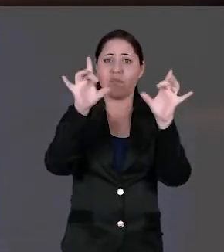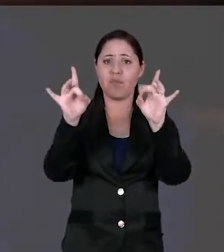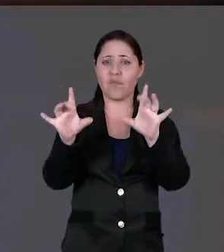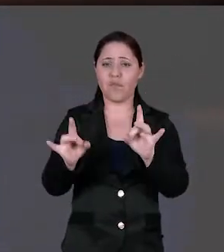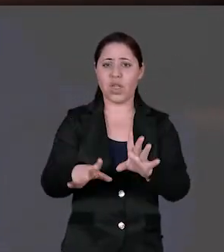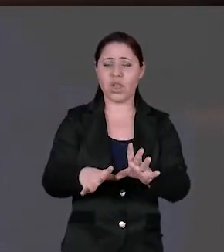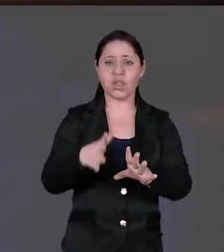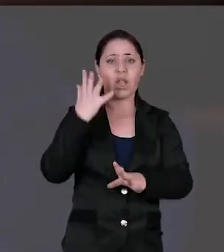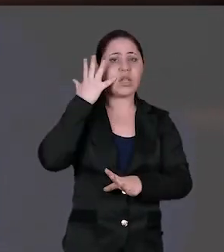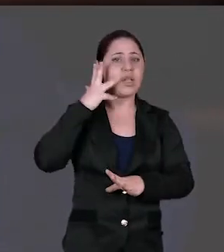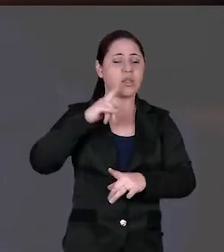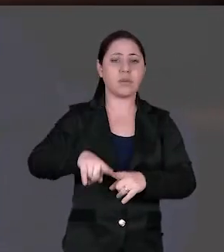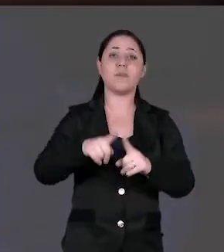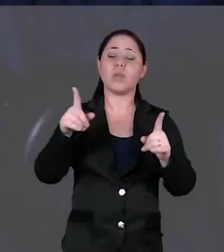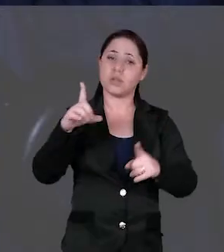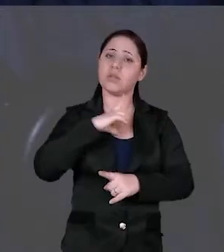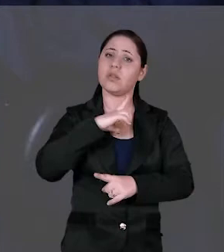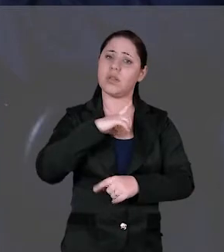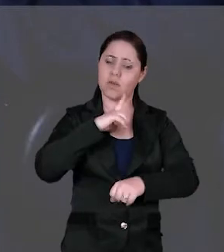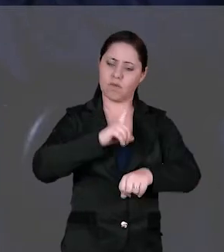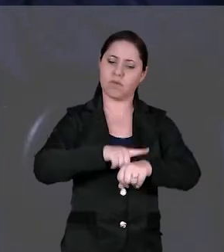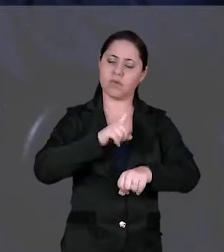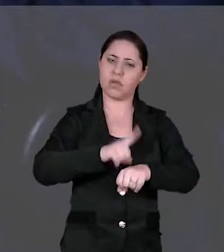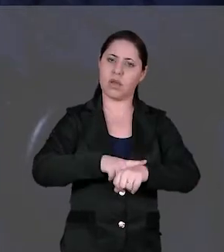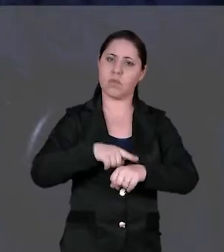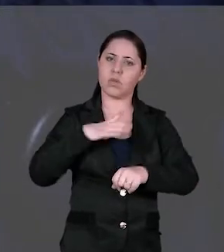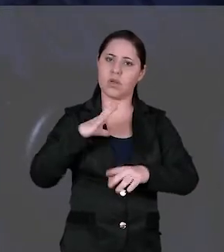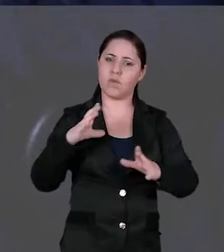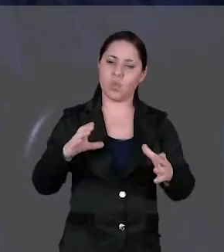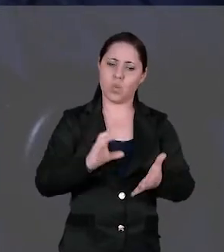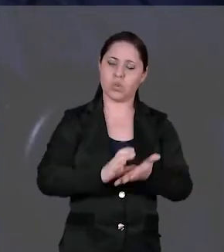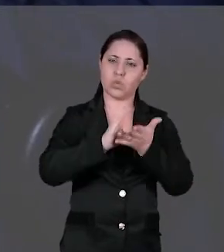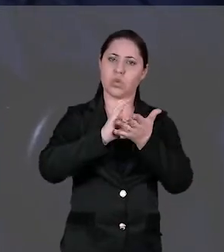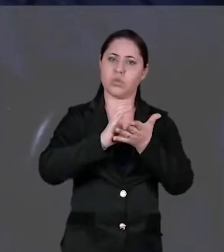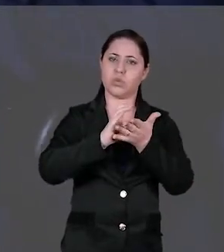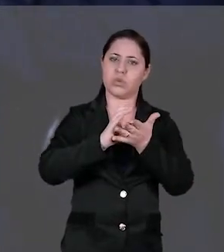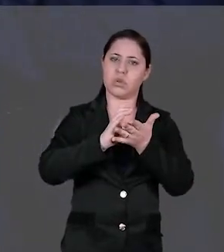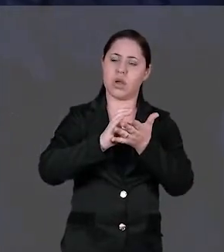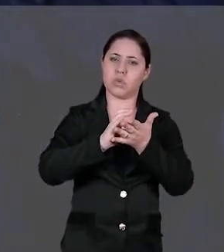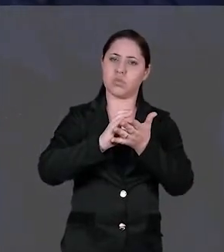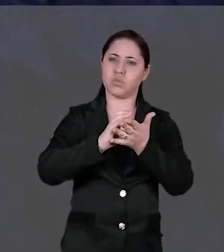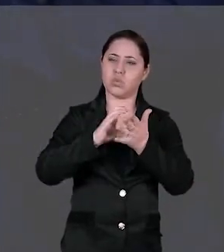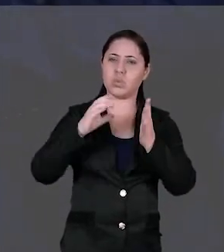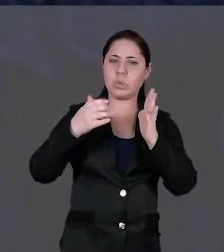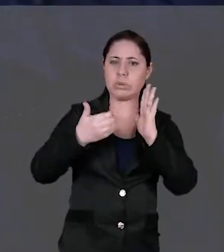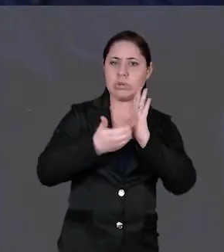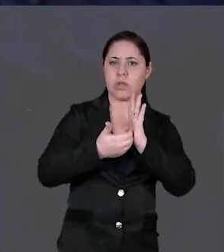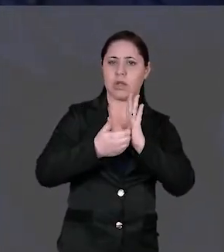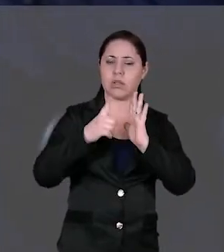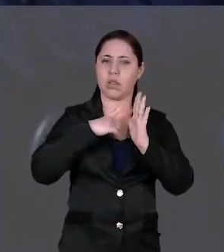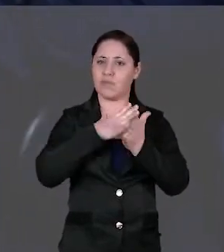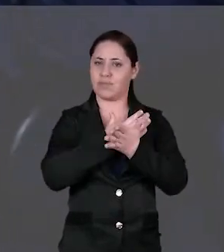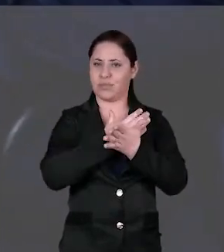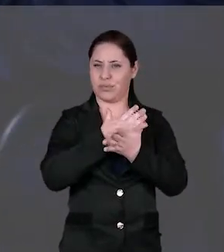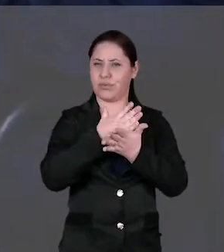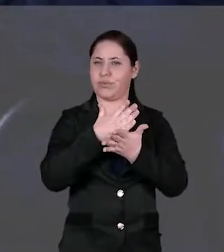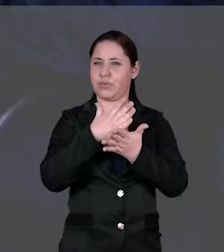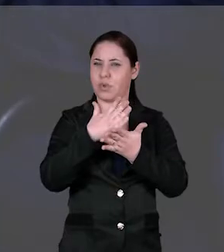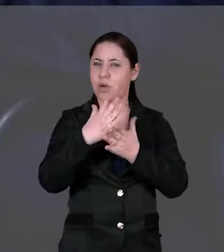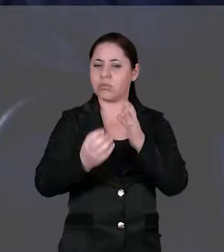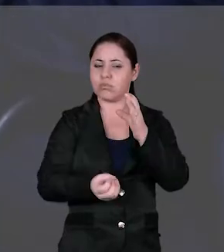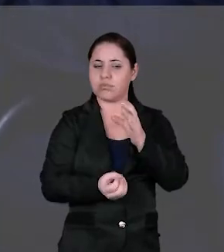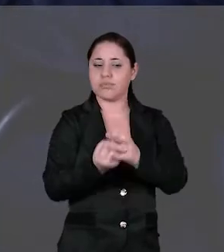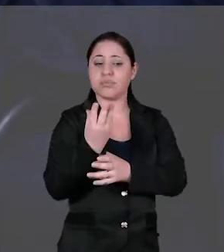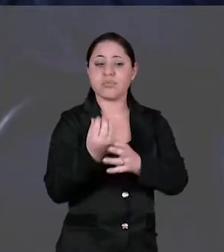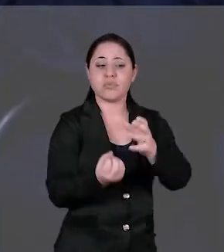não chega a nós justamente essa questão do tráfico de criança ali. Mas chegou um período que inclusive teve uma comissão no Senado que veio para